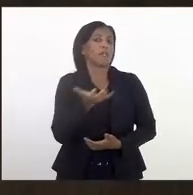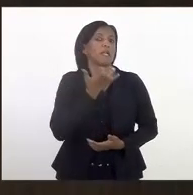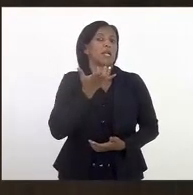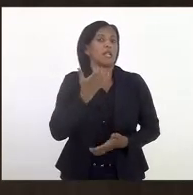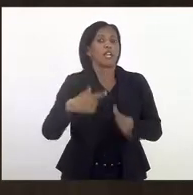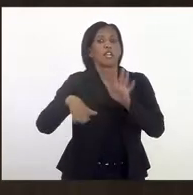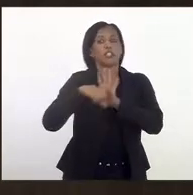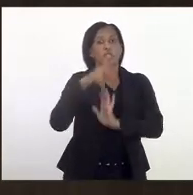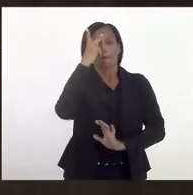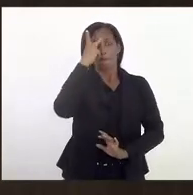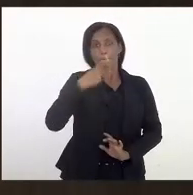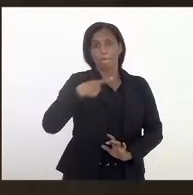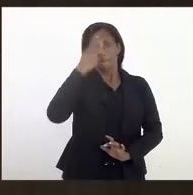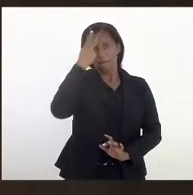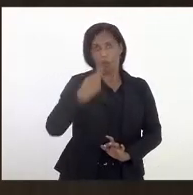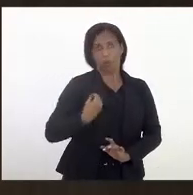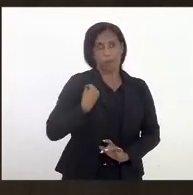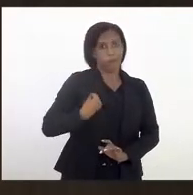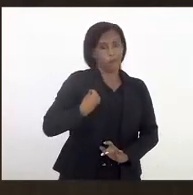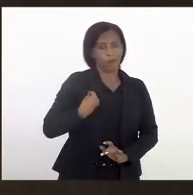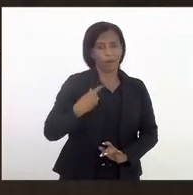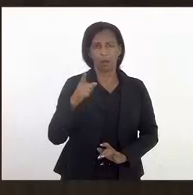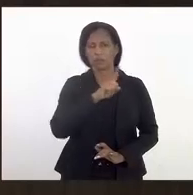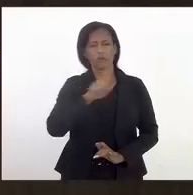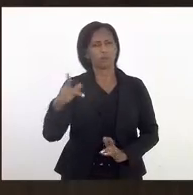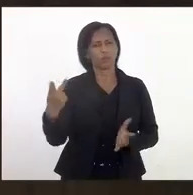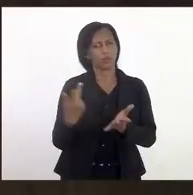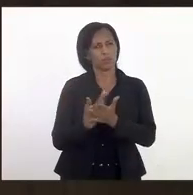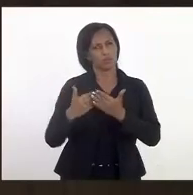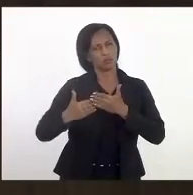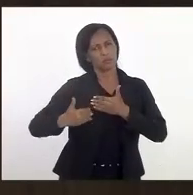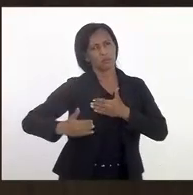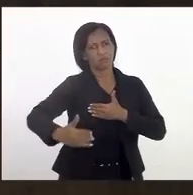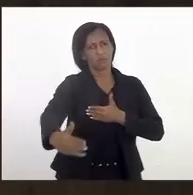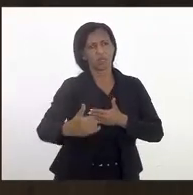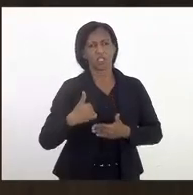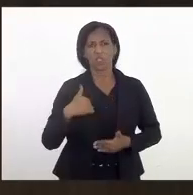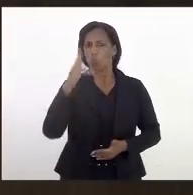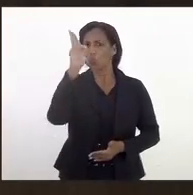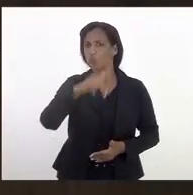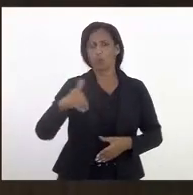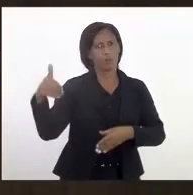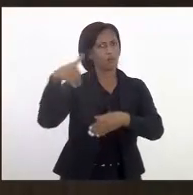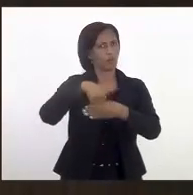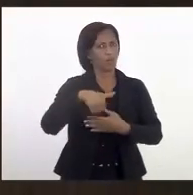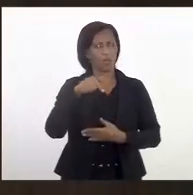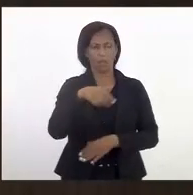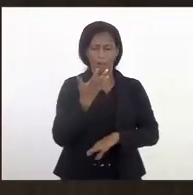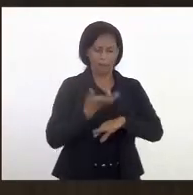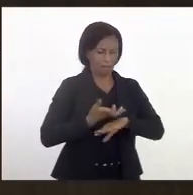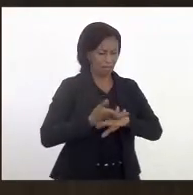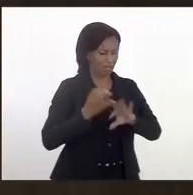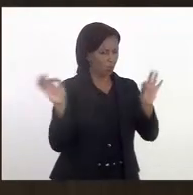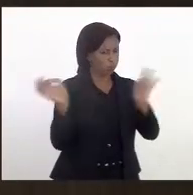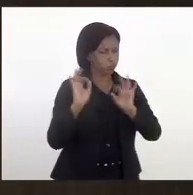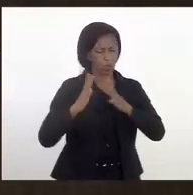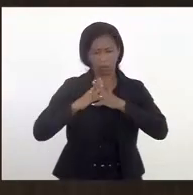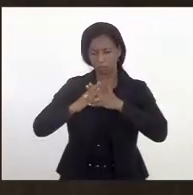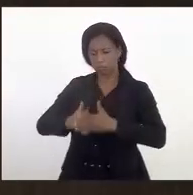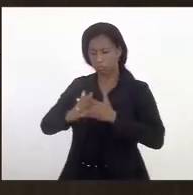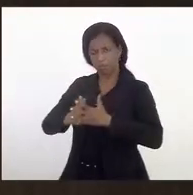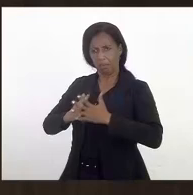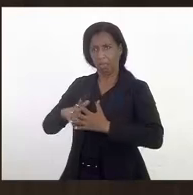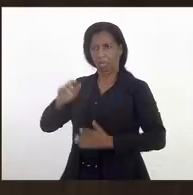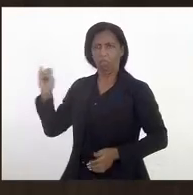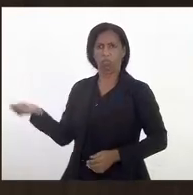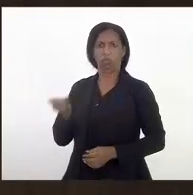legislar em causa própria não aconteceu nesse período e eu nunca voltei aqui nenhuma matéria que possa ser confundida com